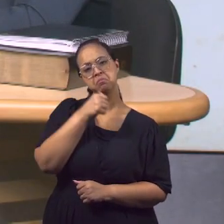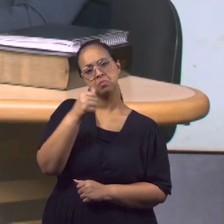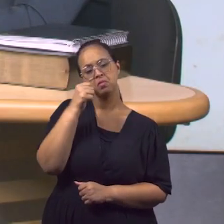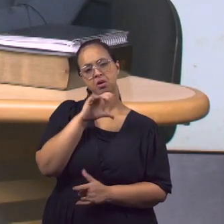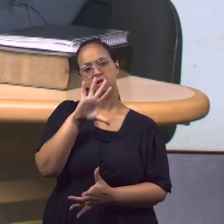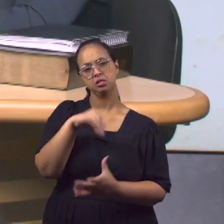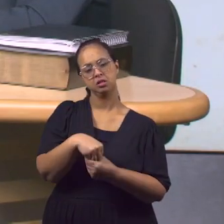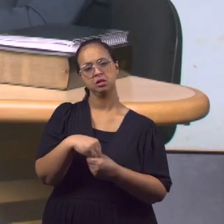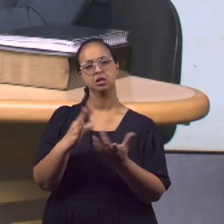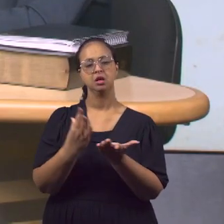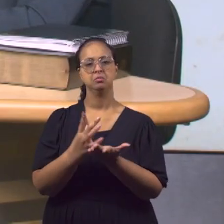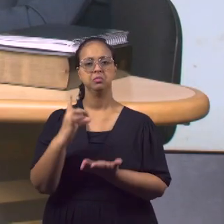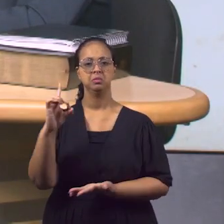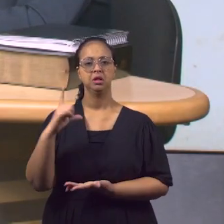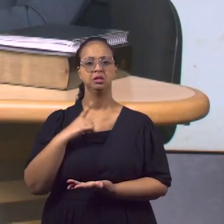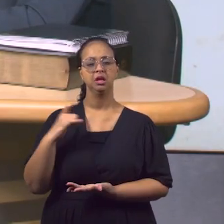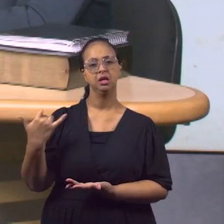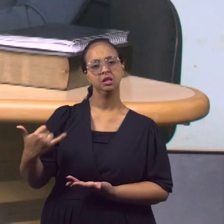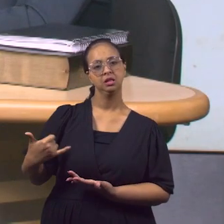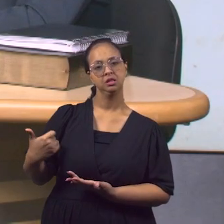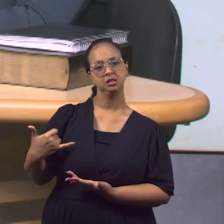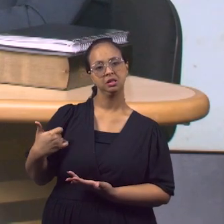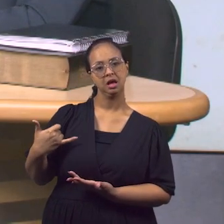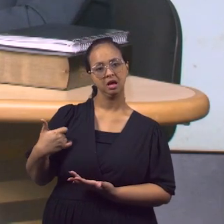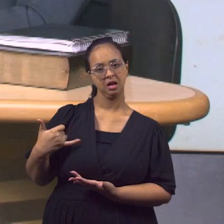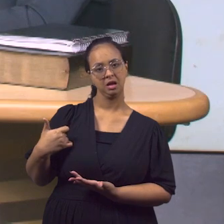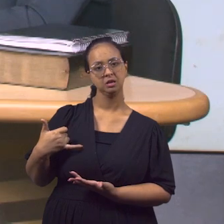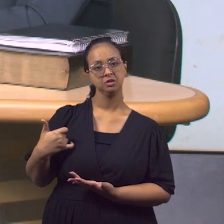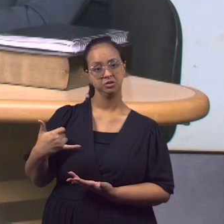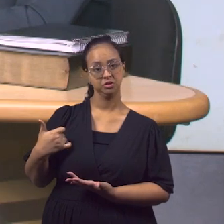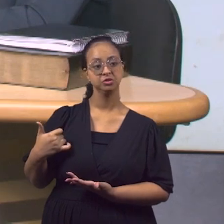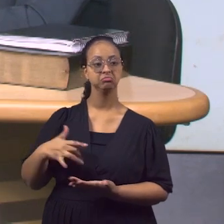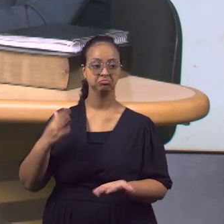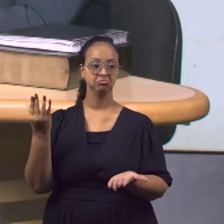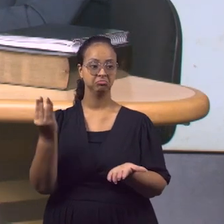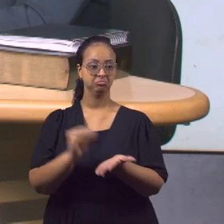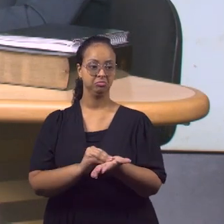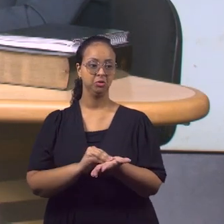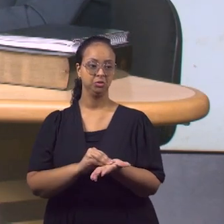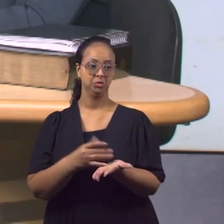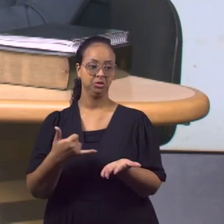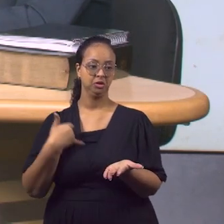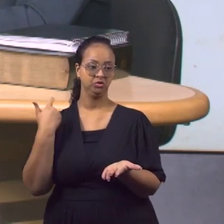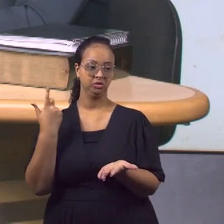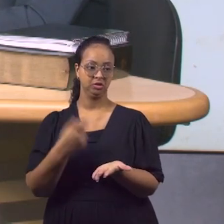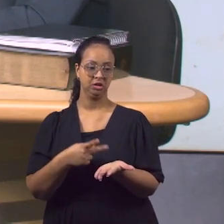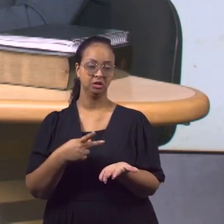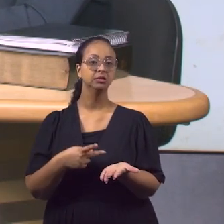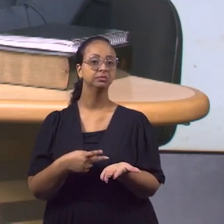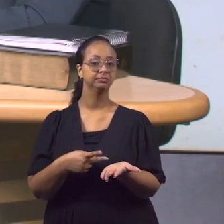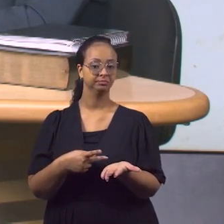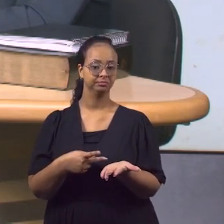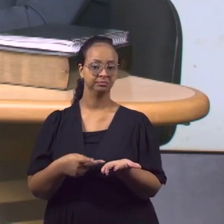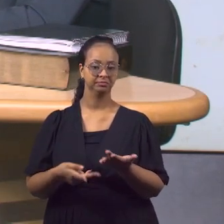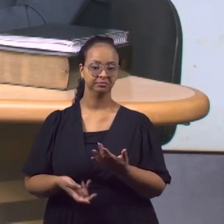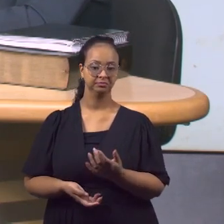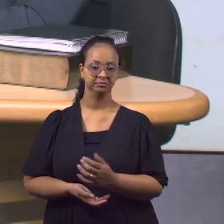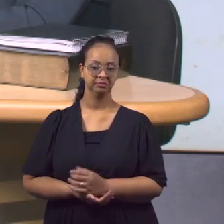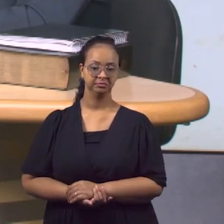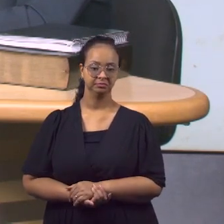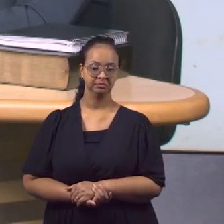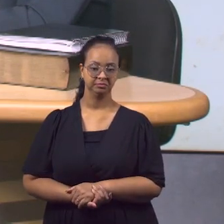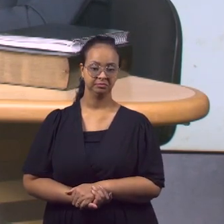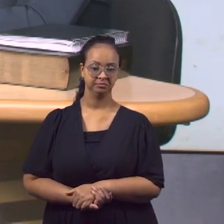na Bíblia que tenha a sua idade, a idade da sua morte mencionada na palavra. Interessante, Uma né?